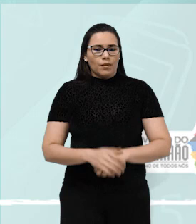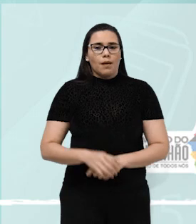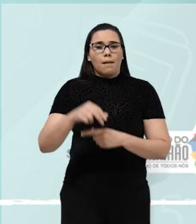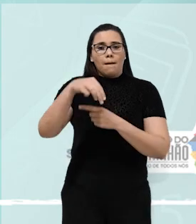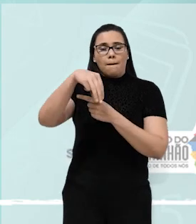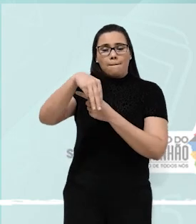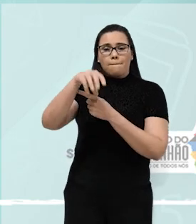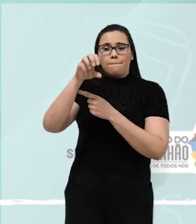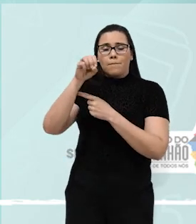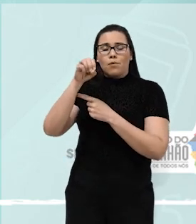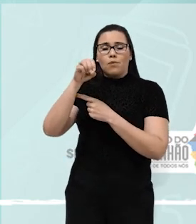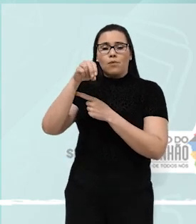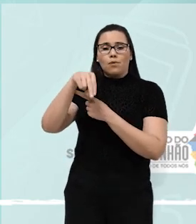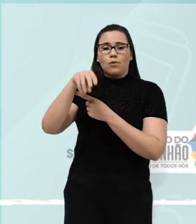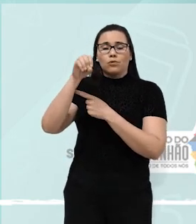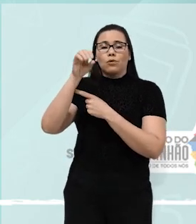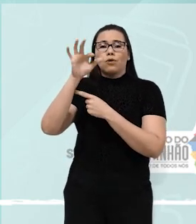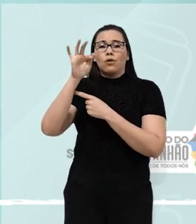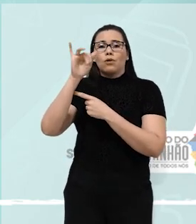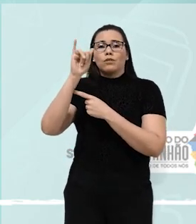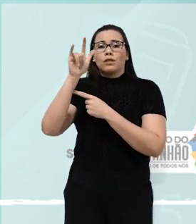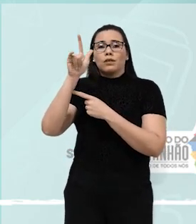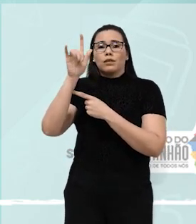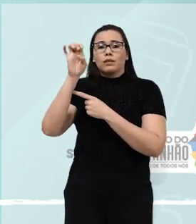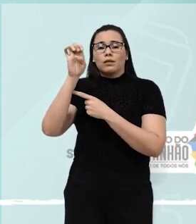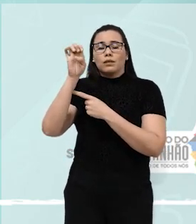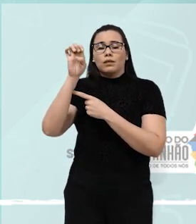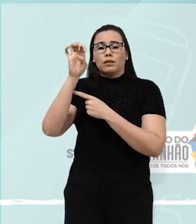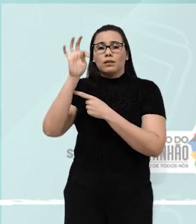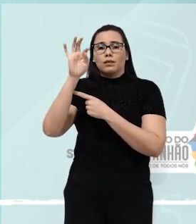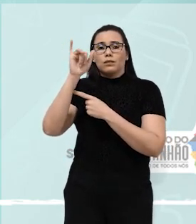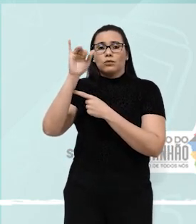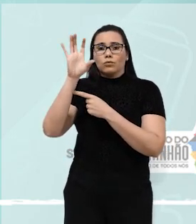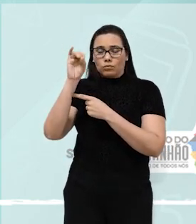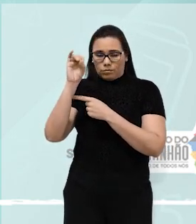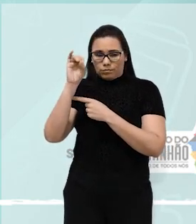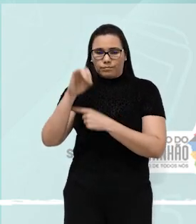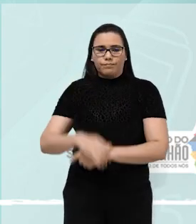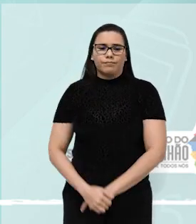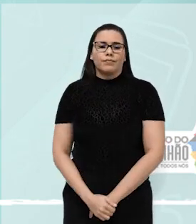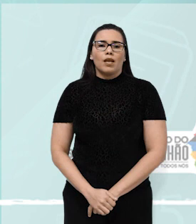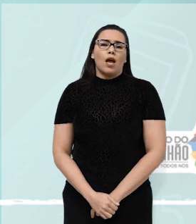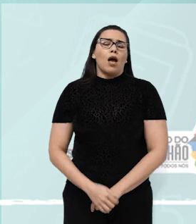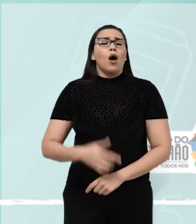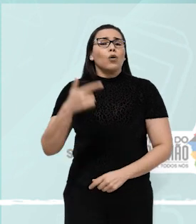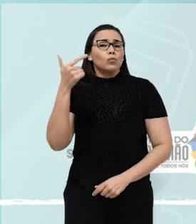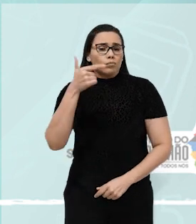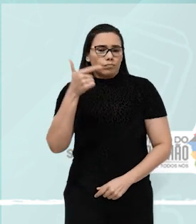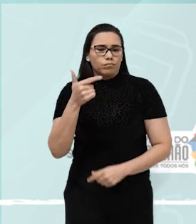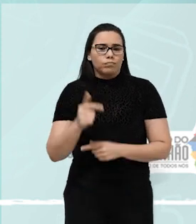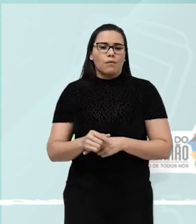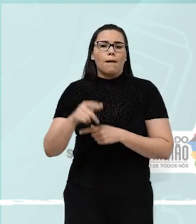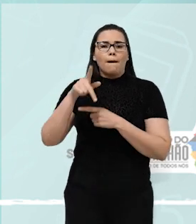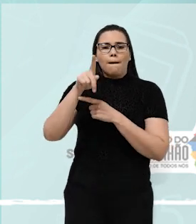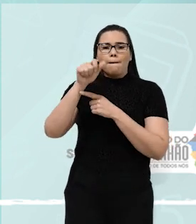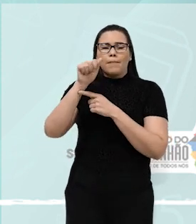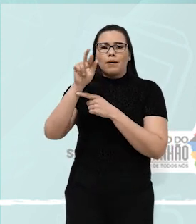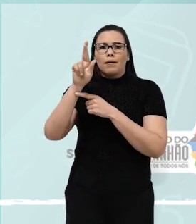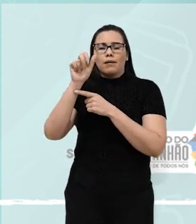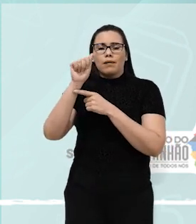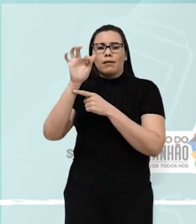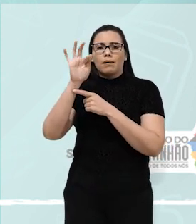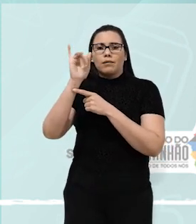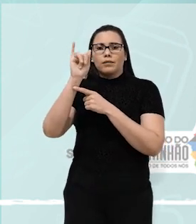de grupo monofilético, existe o grupo que a gente chama de parafilético e o